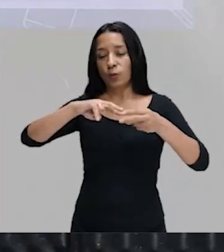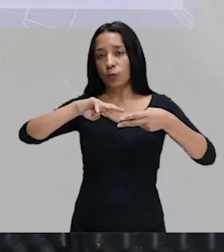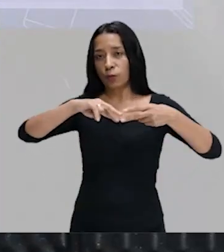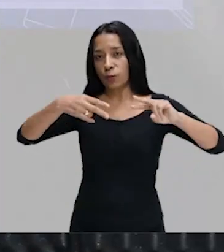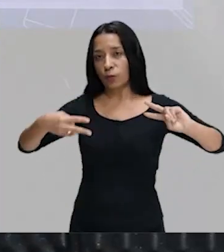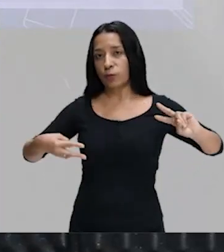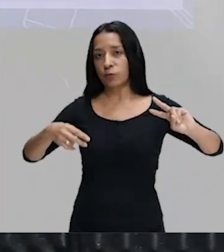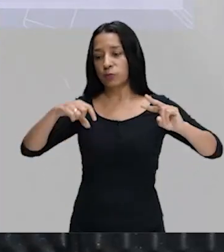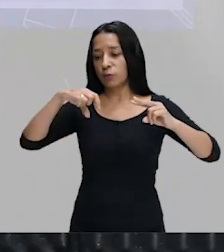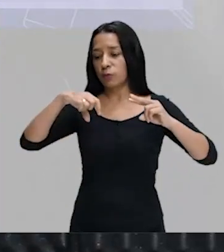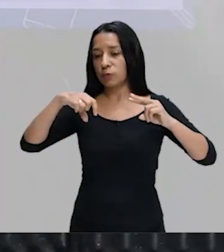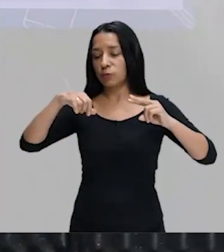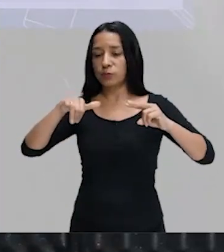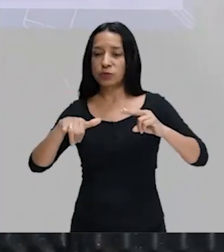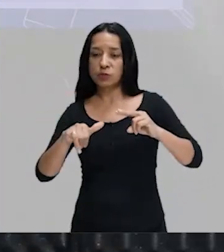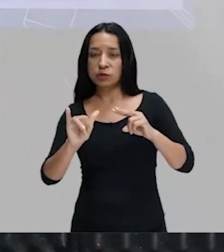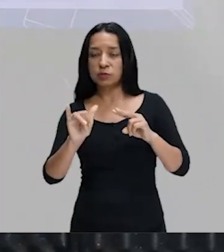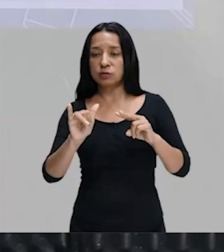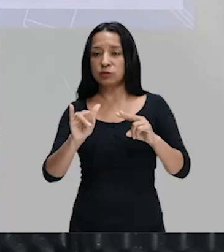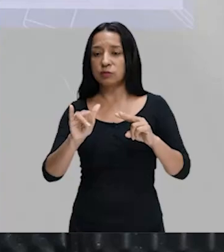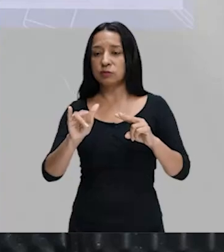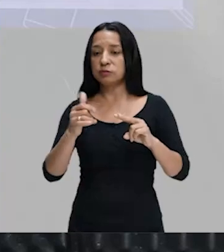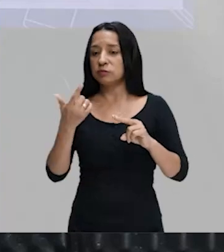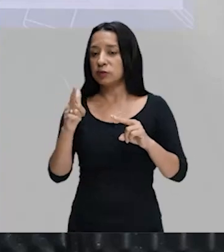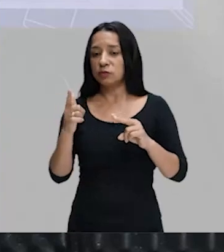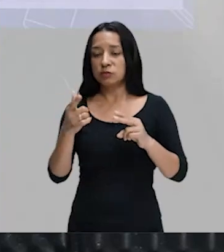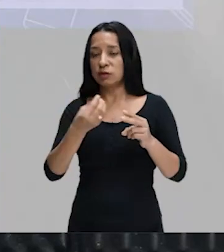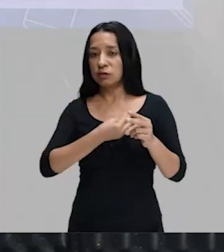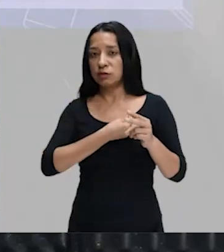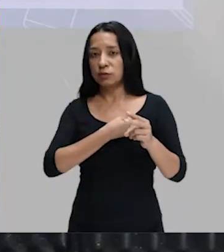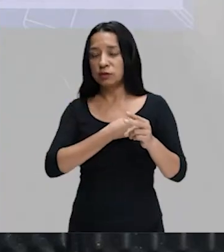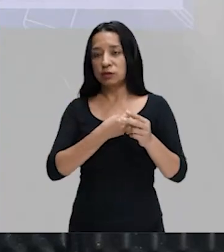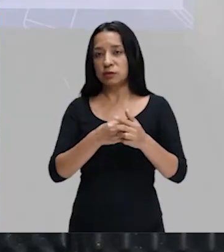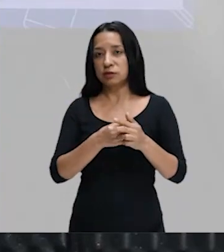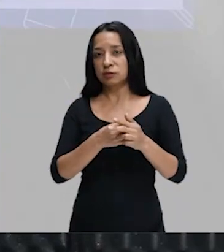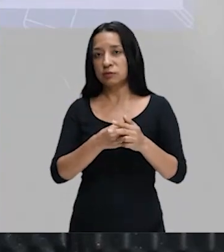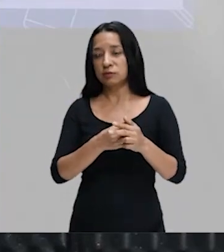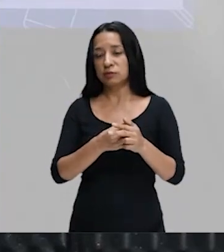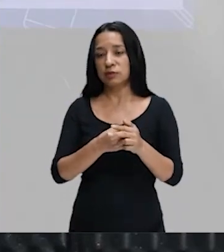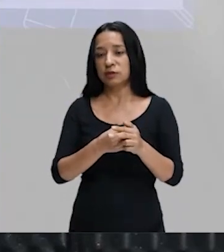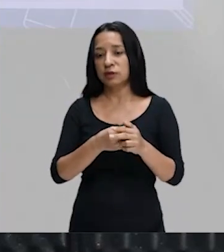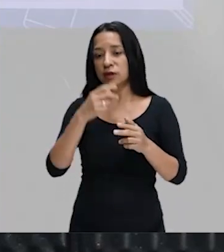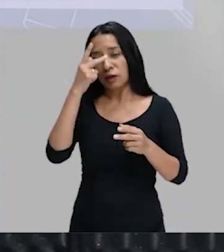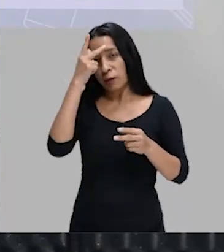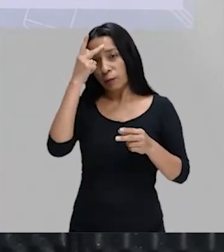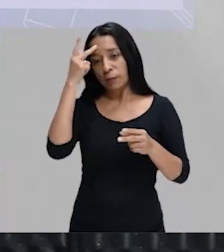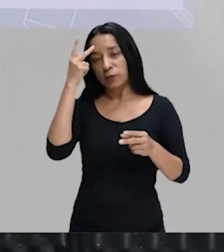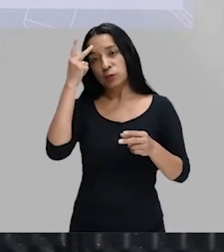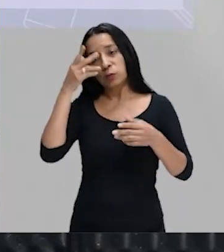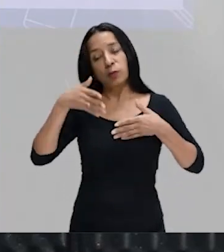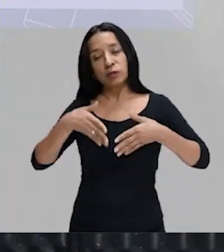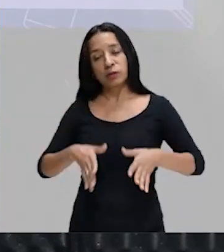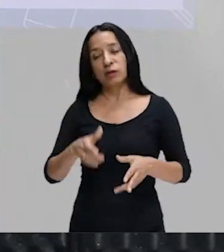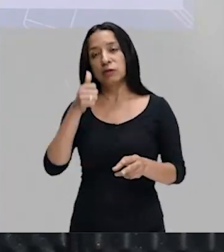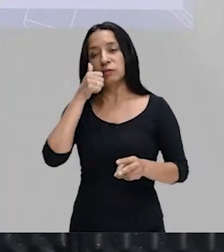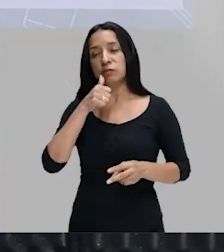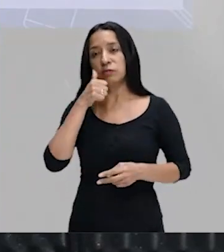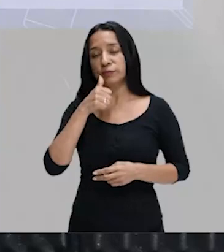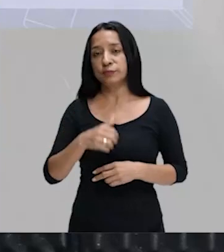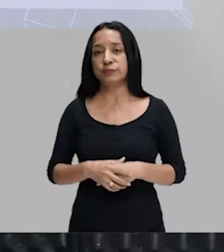do gene SRY. E aí o indivíduo vai nascer do sexo feminino, tá?